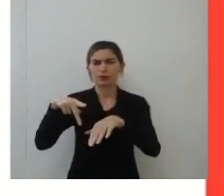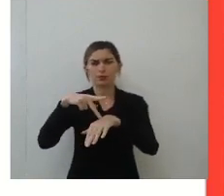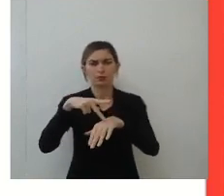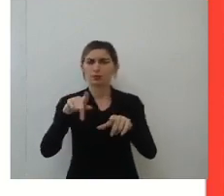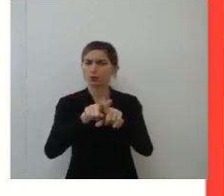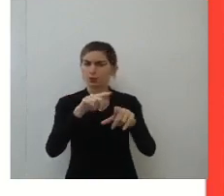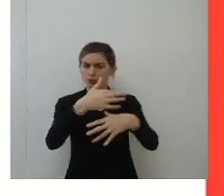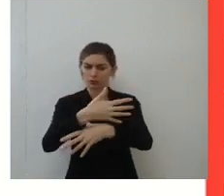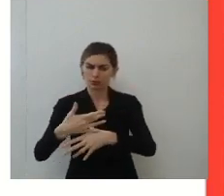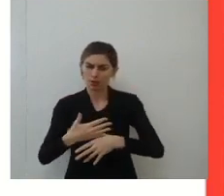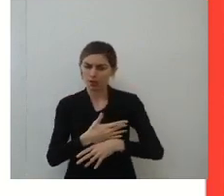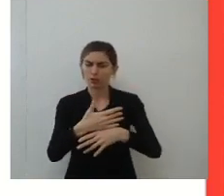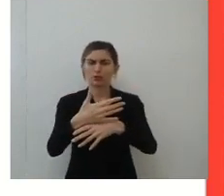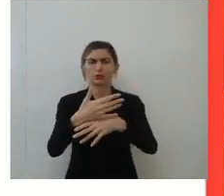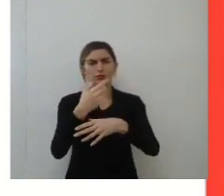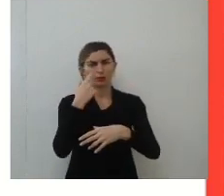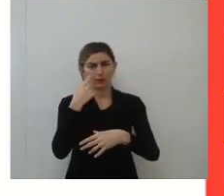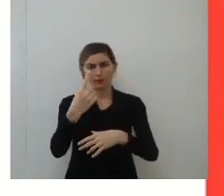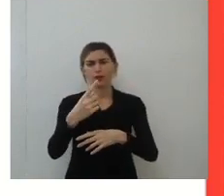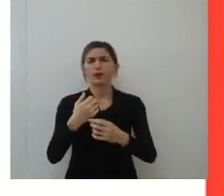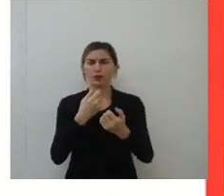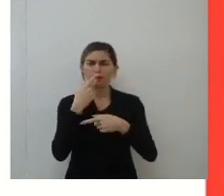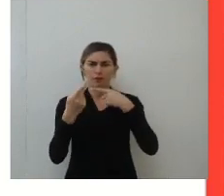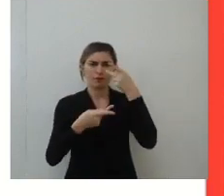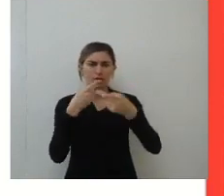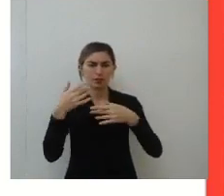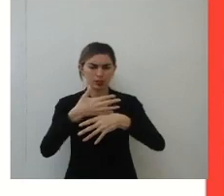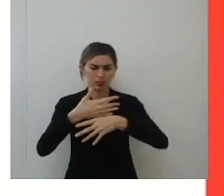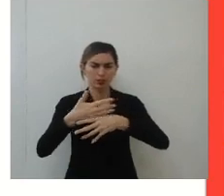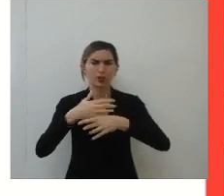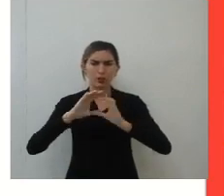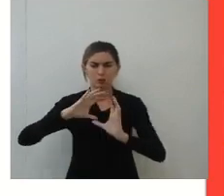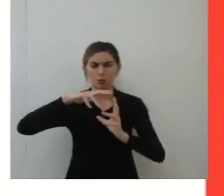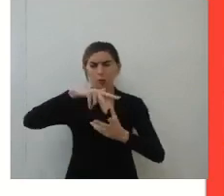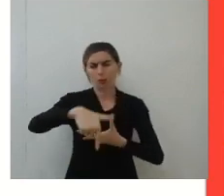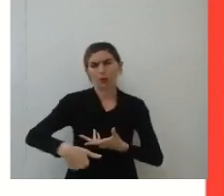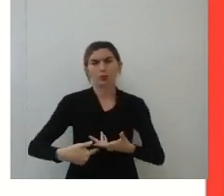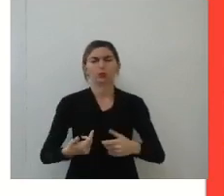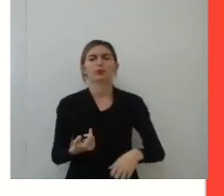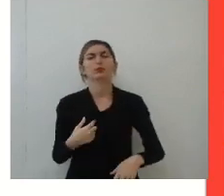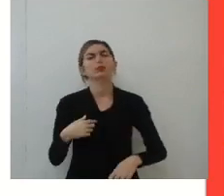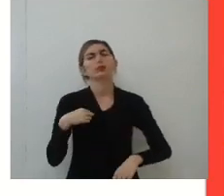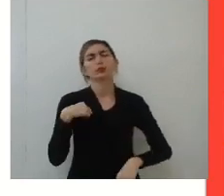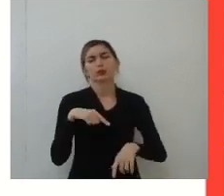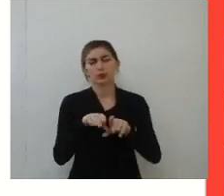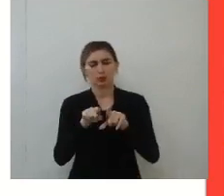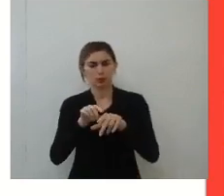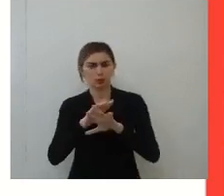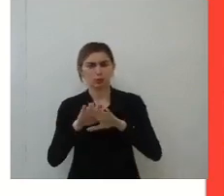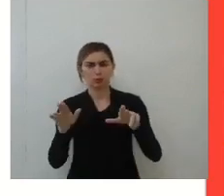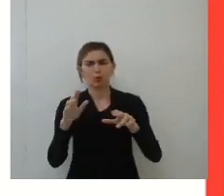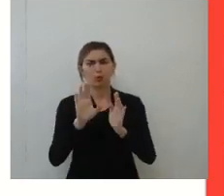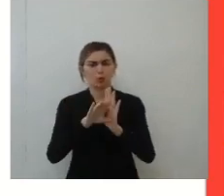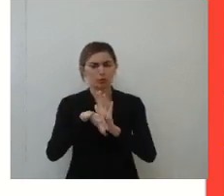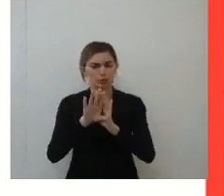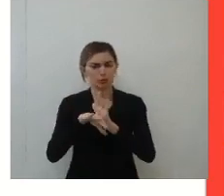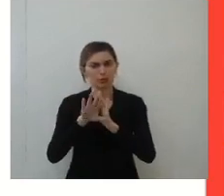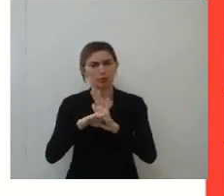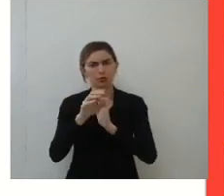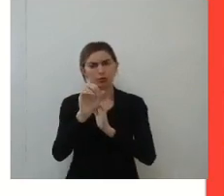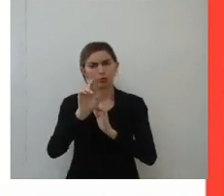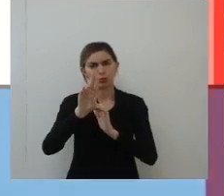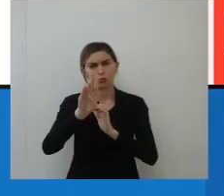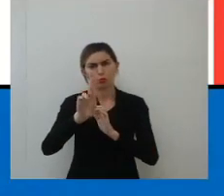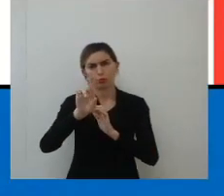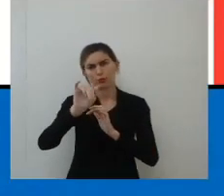entre cidades, tá? A gente vai ver isso quando estiver falando de cidades globais. Então, a gente vai ter aí os chamados conceitos de